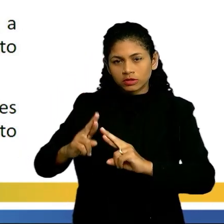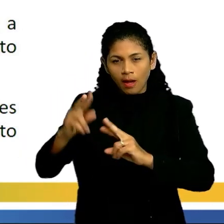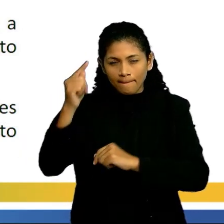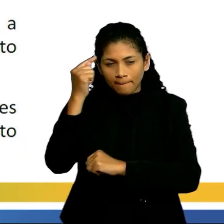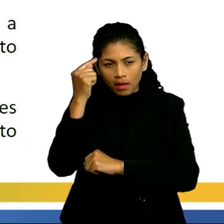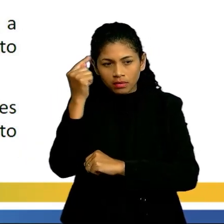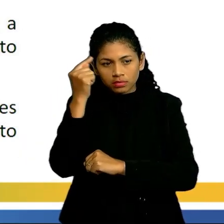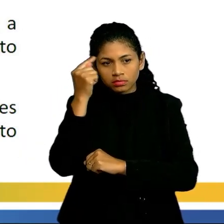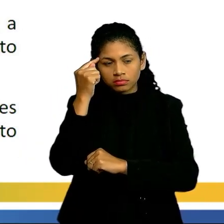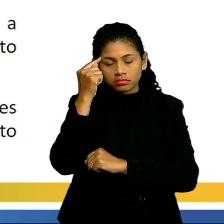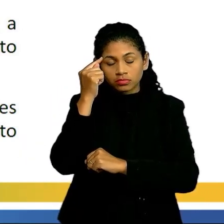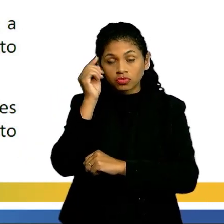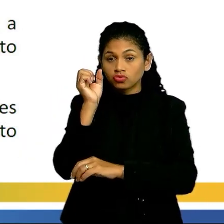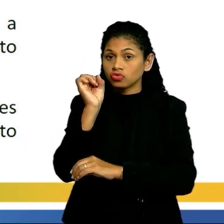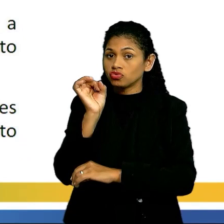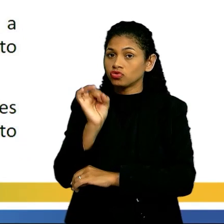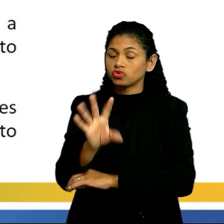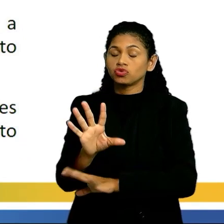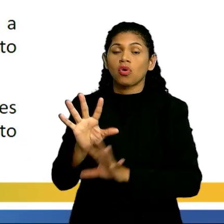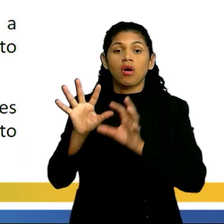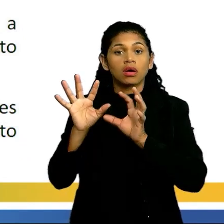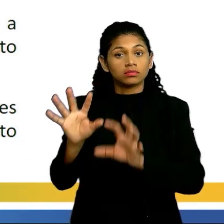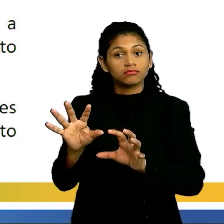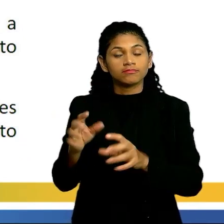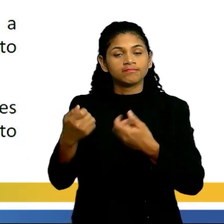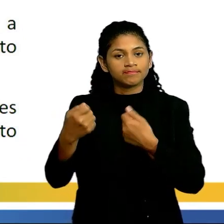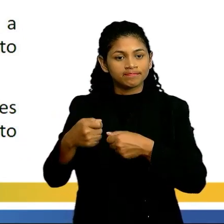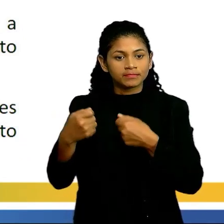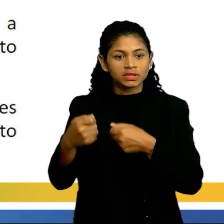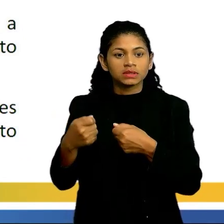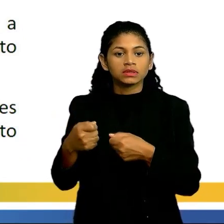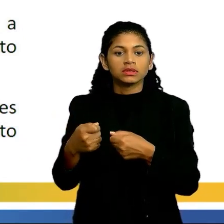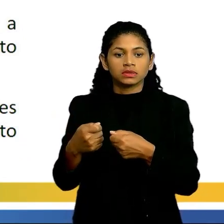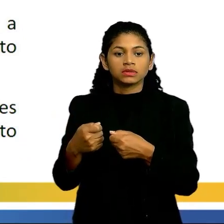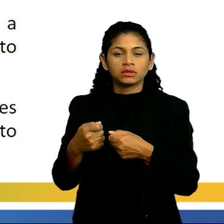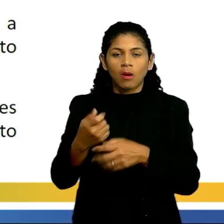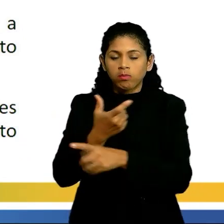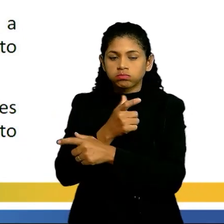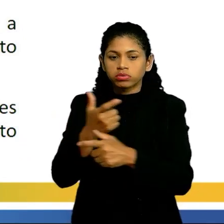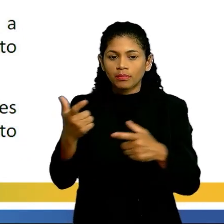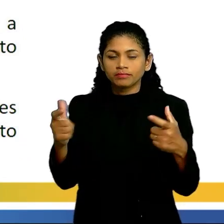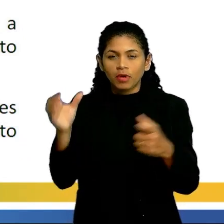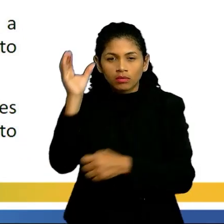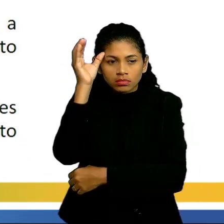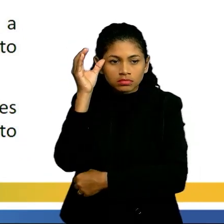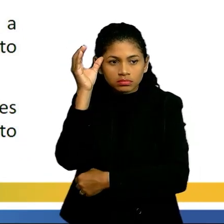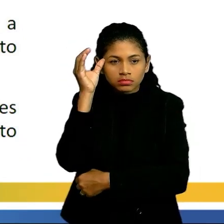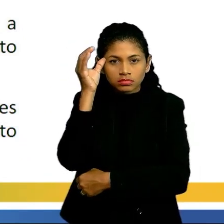assim é impossível ampliar a consciência humana. É bem o contrário, não é?